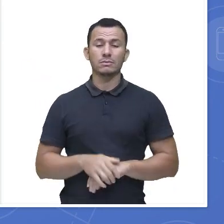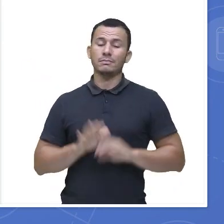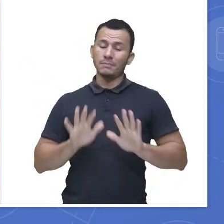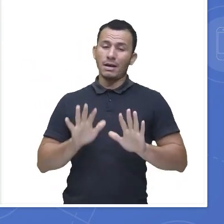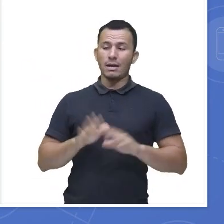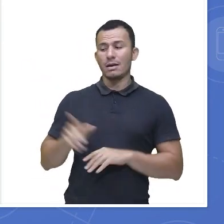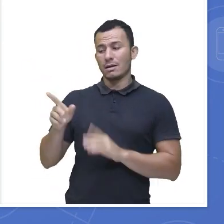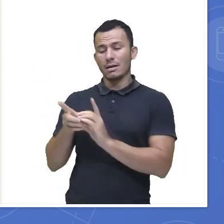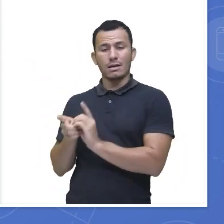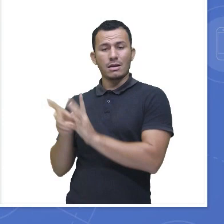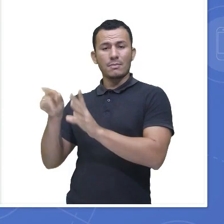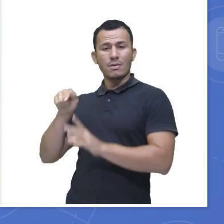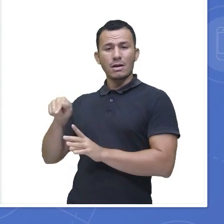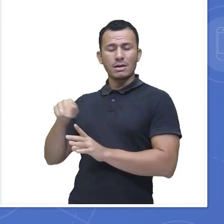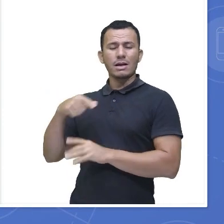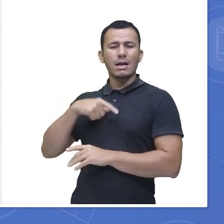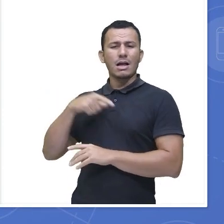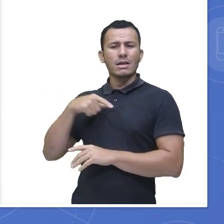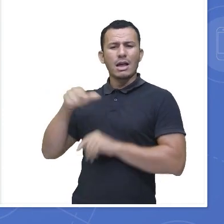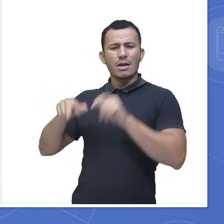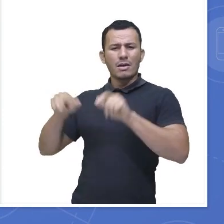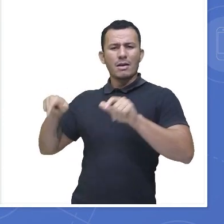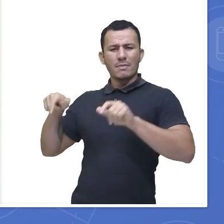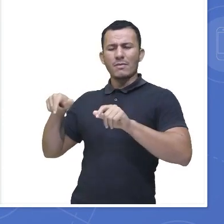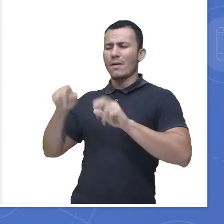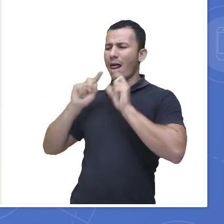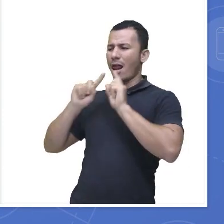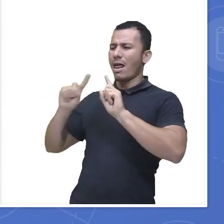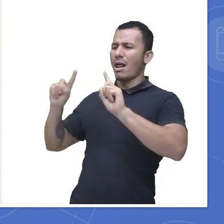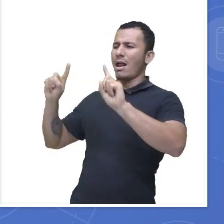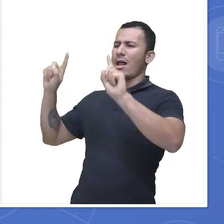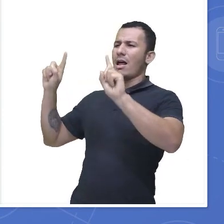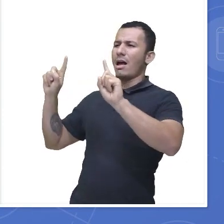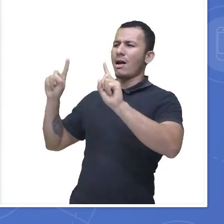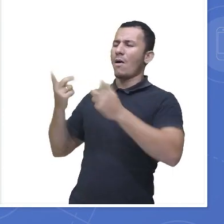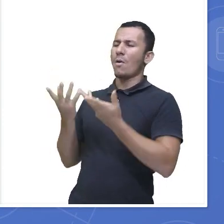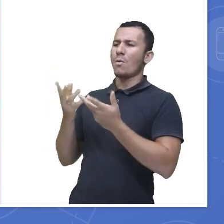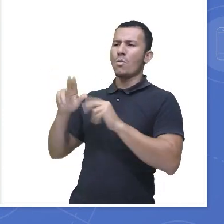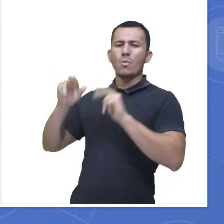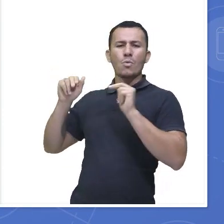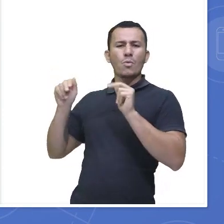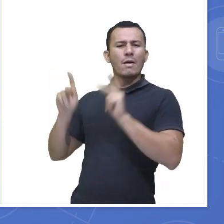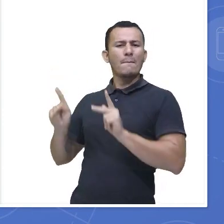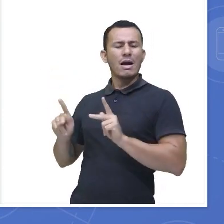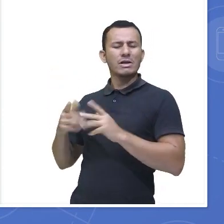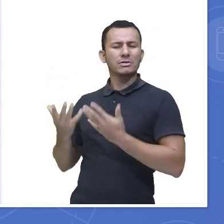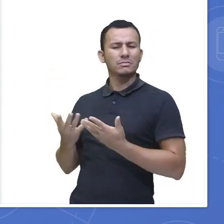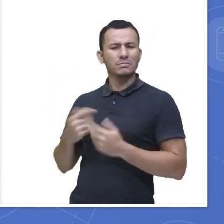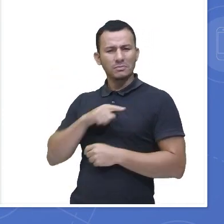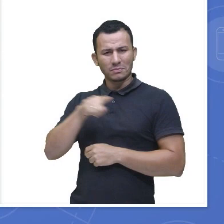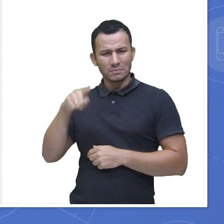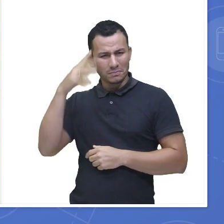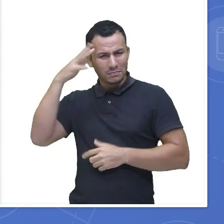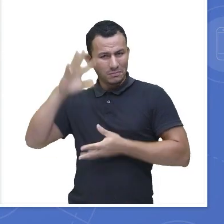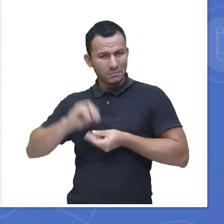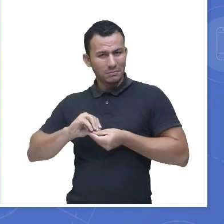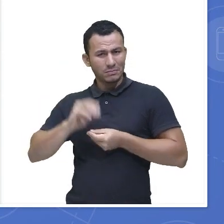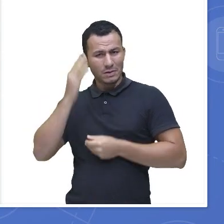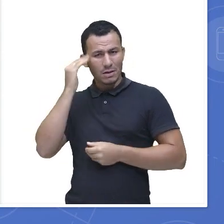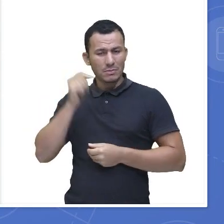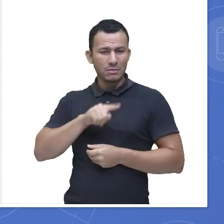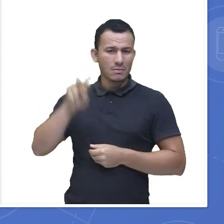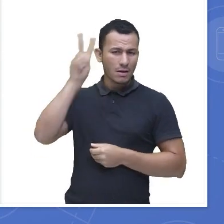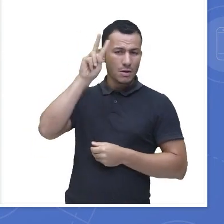numa democracia todo mundo reclama. Ninguém vive satisfeito. Isso te lembra alguma coisa, gente? Mas se